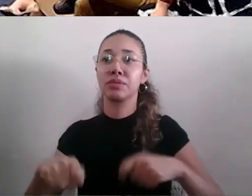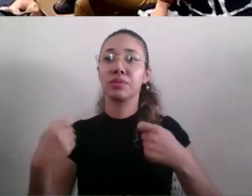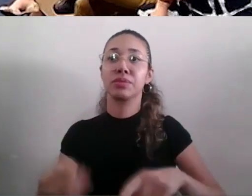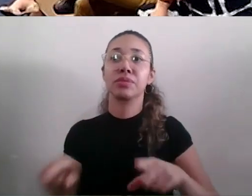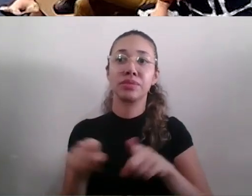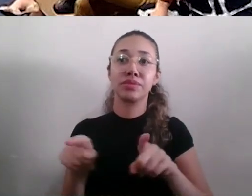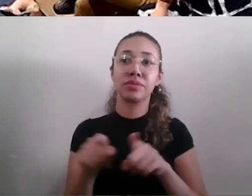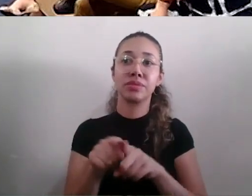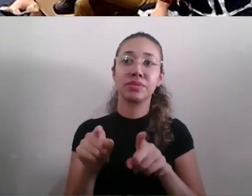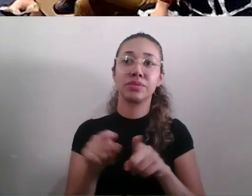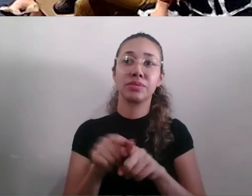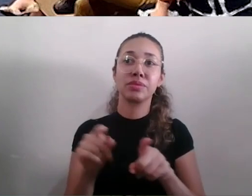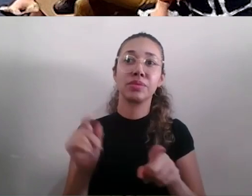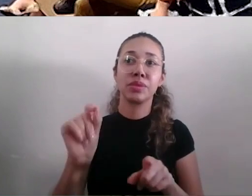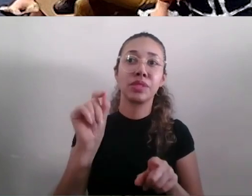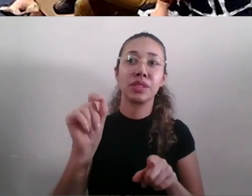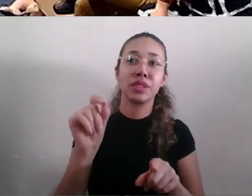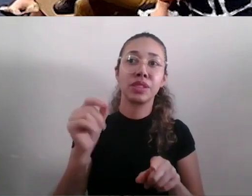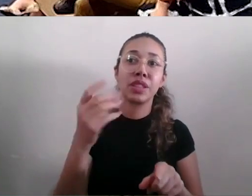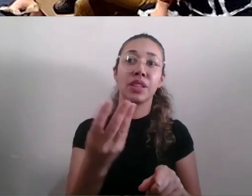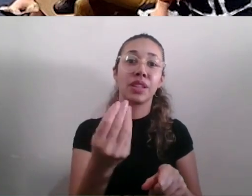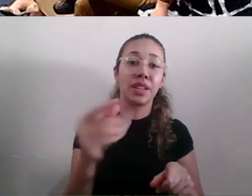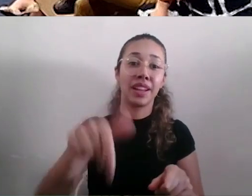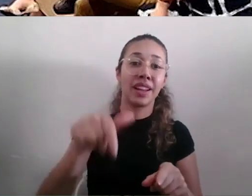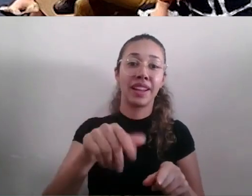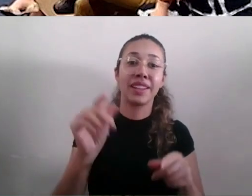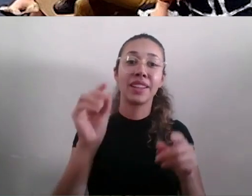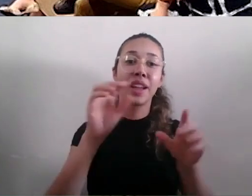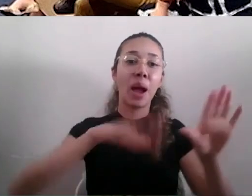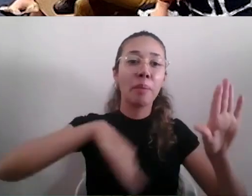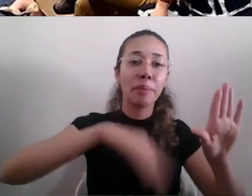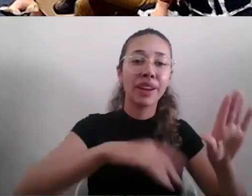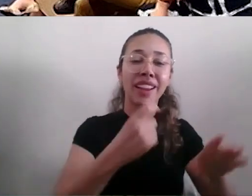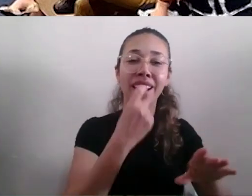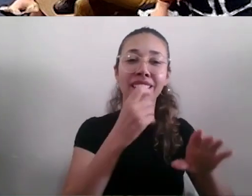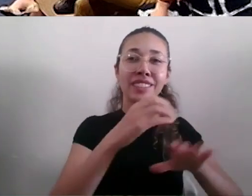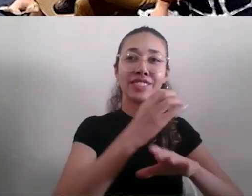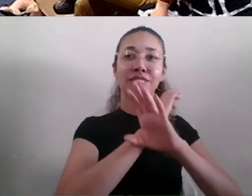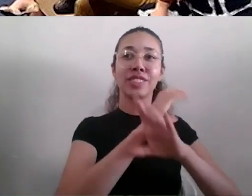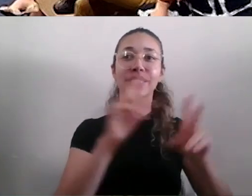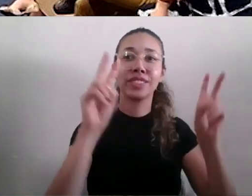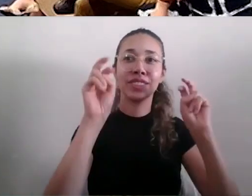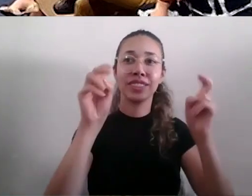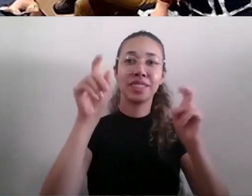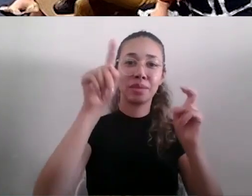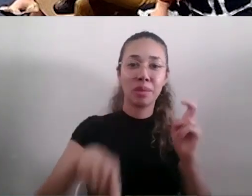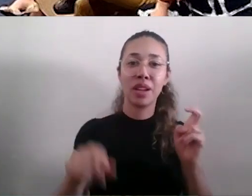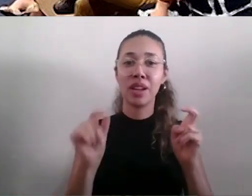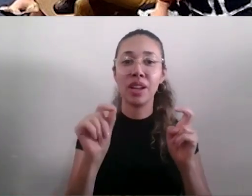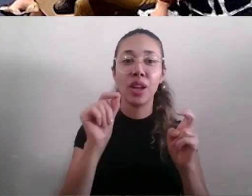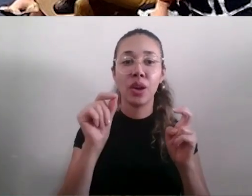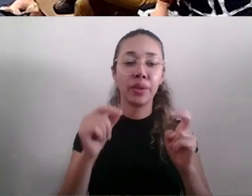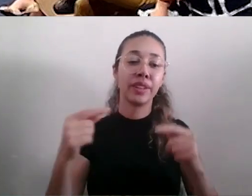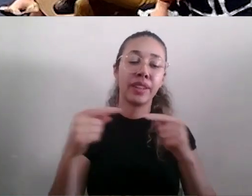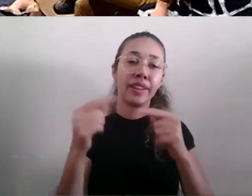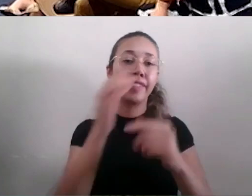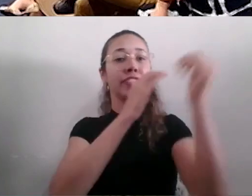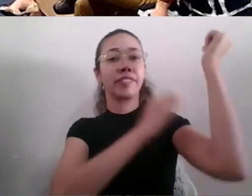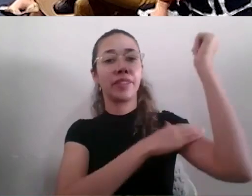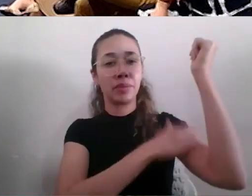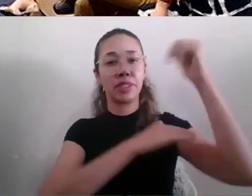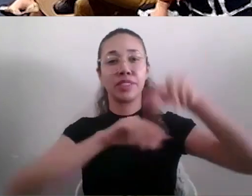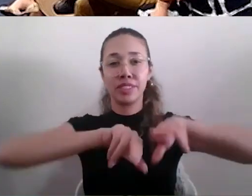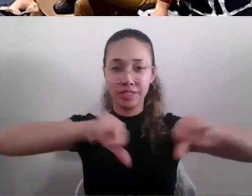é evidentemente um podcast progressista, é sobre violência contra a mulher, é sobre o feminismo, etc. e tal, e os nossos